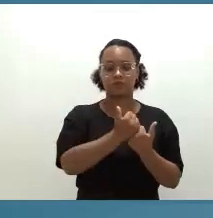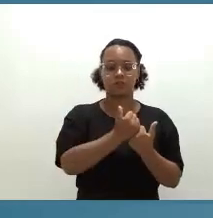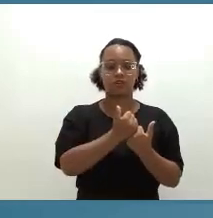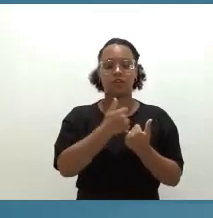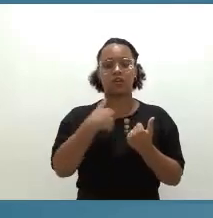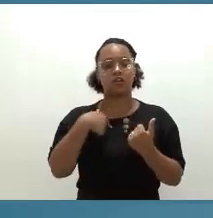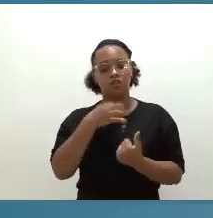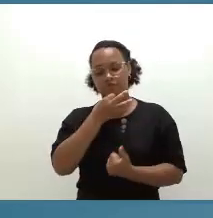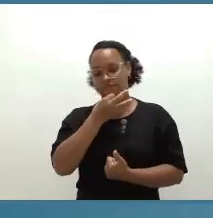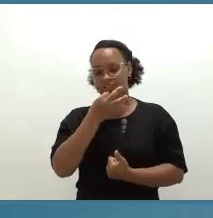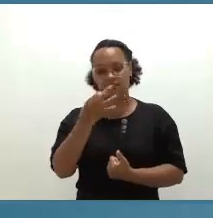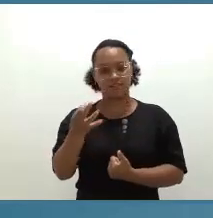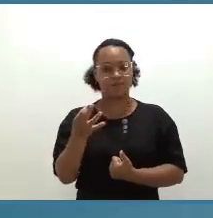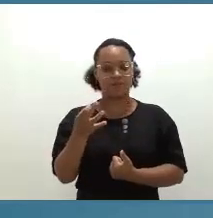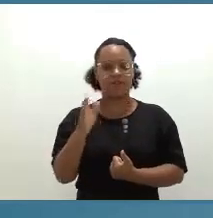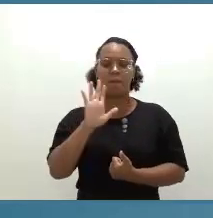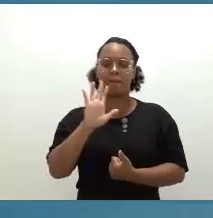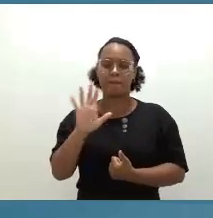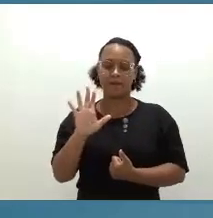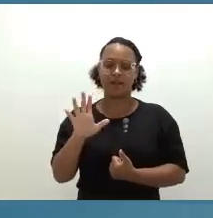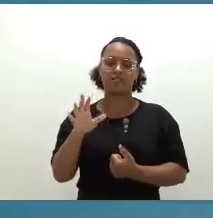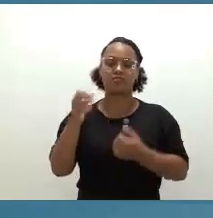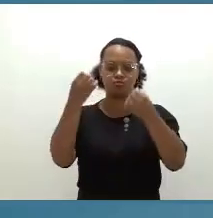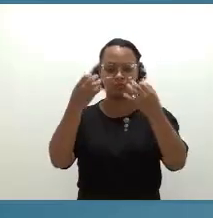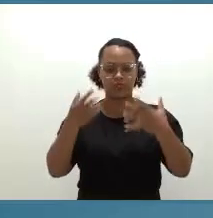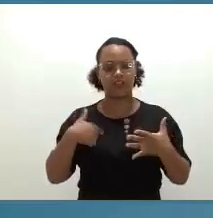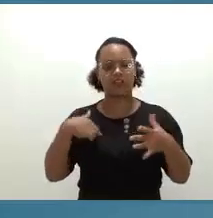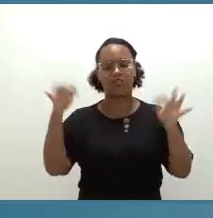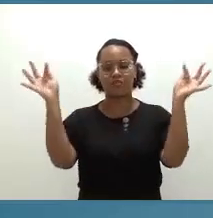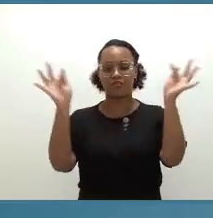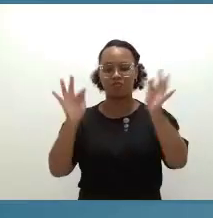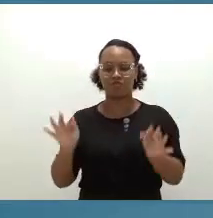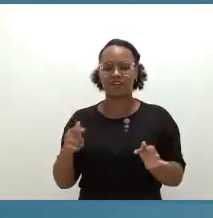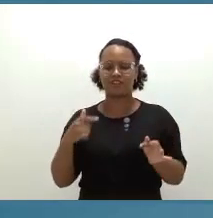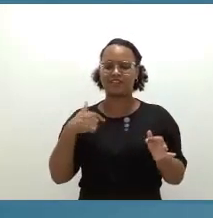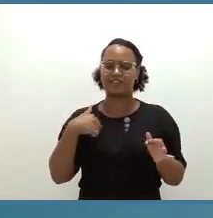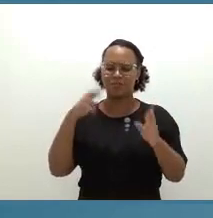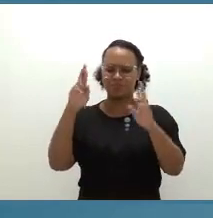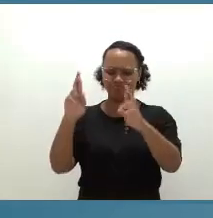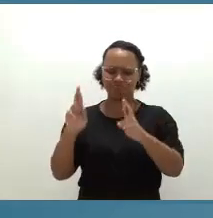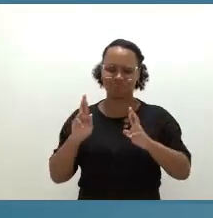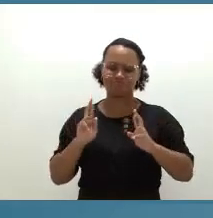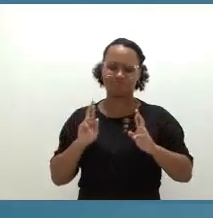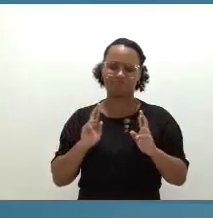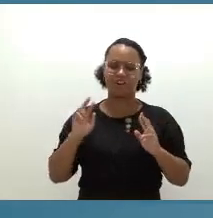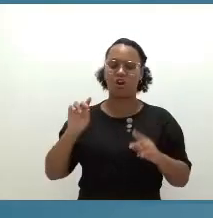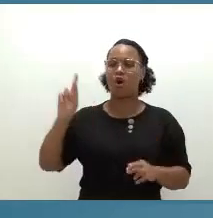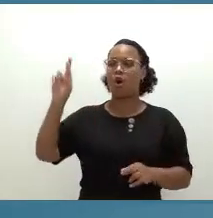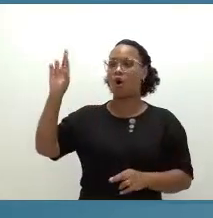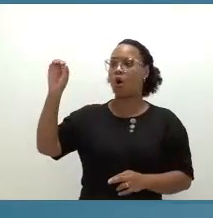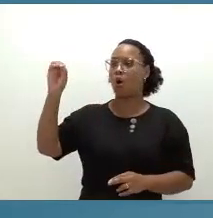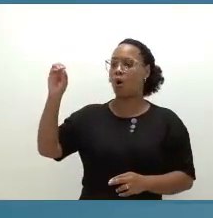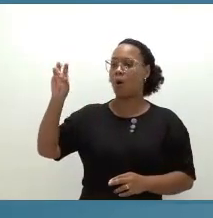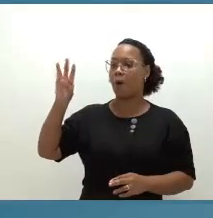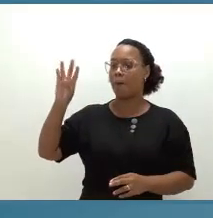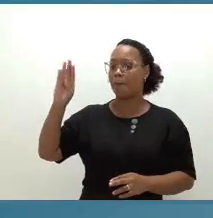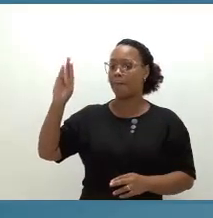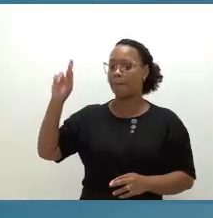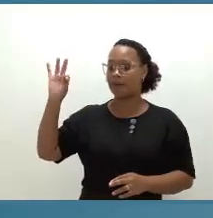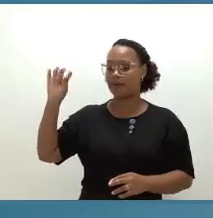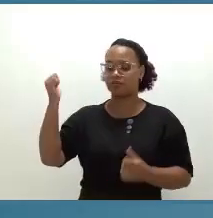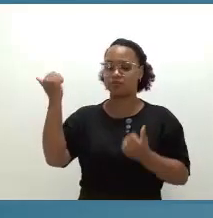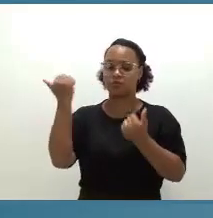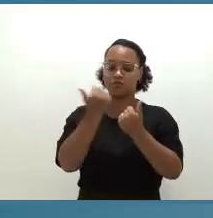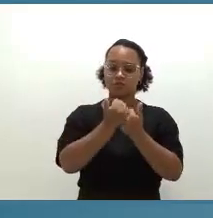dizer que fico muito feliz, é uma honra para mim, o desembargador Roberto Moura foi meu vice-presidente quando eu estive na presidência